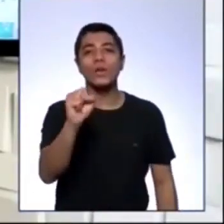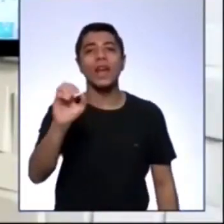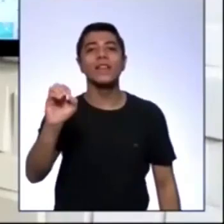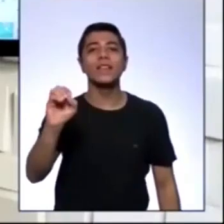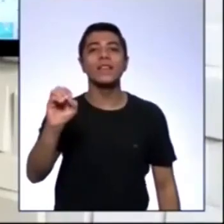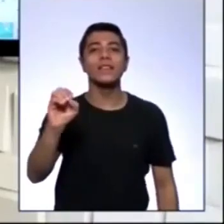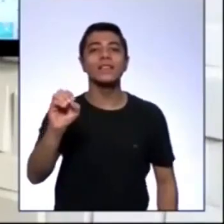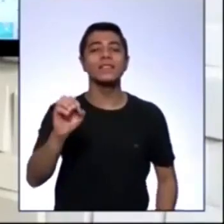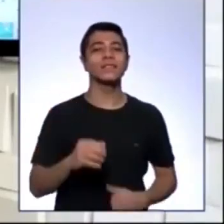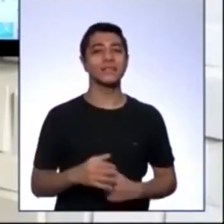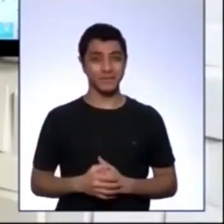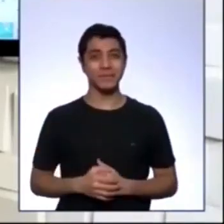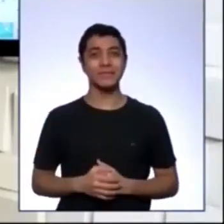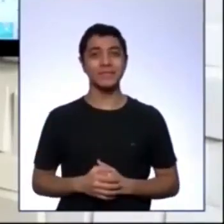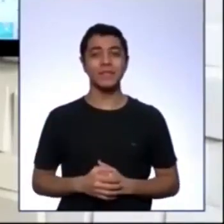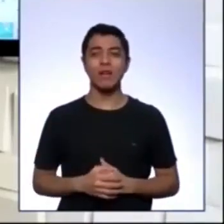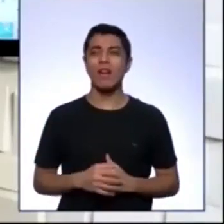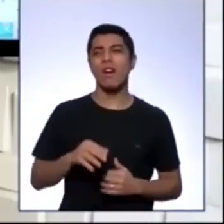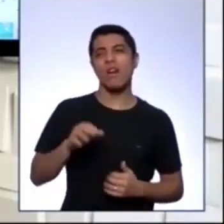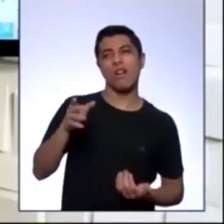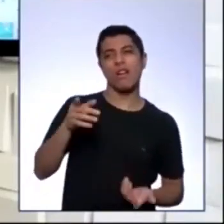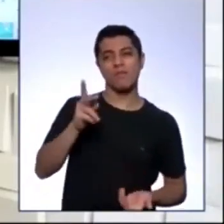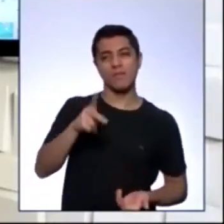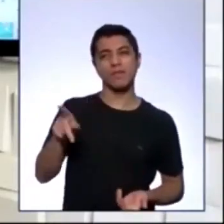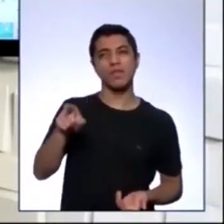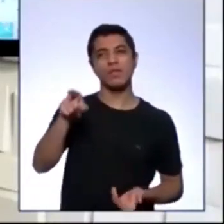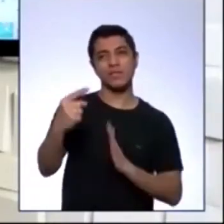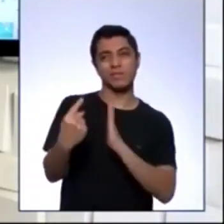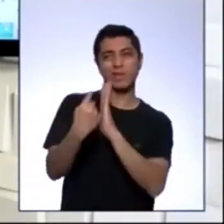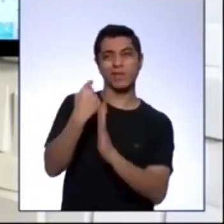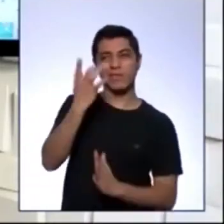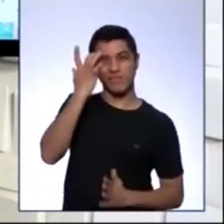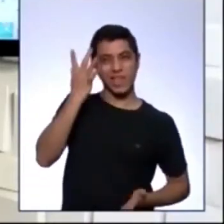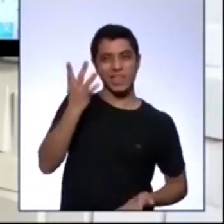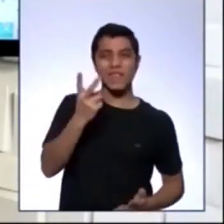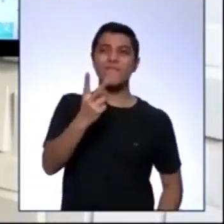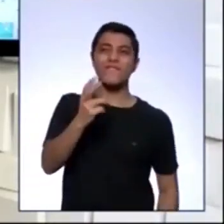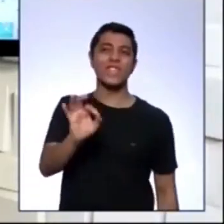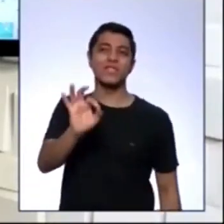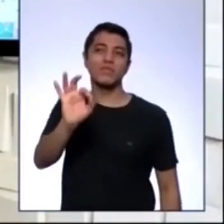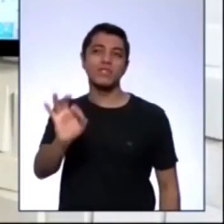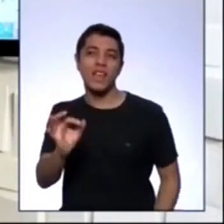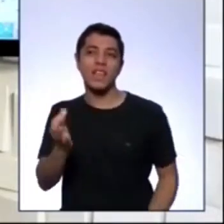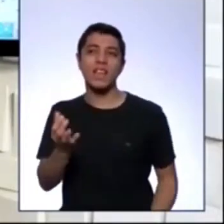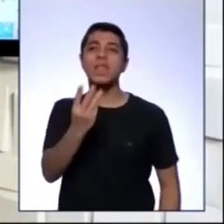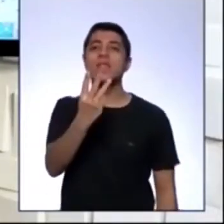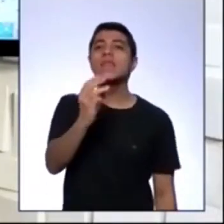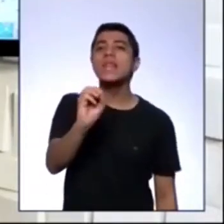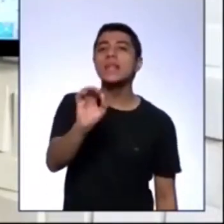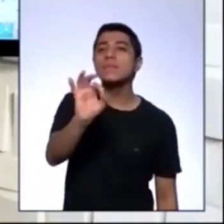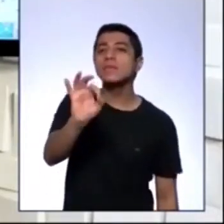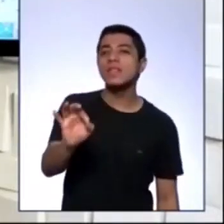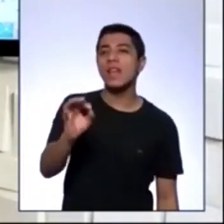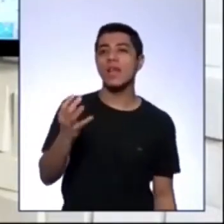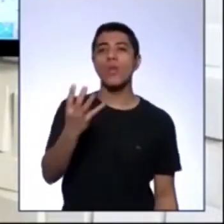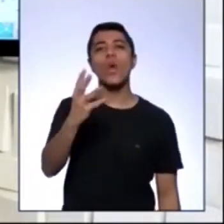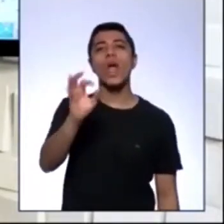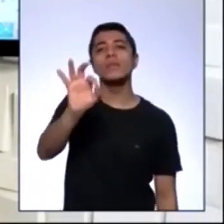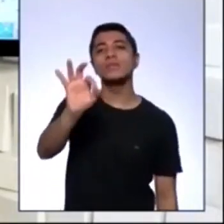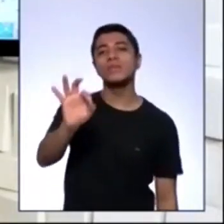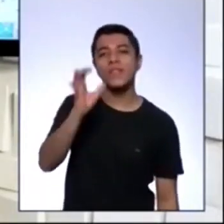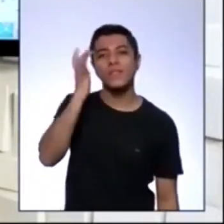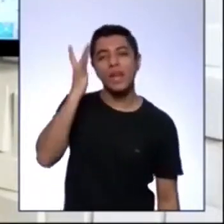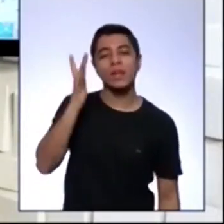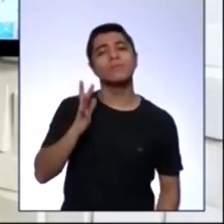funciona porque o senhor tá perguntando Vinte por cento trinta por cento quarenta por cento né sim gente não